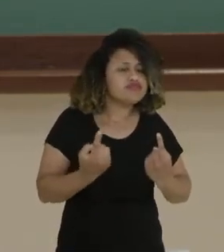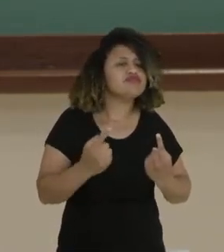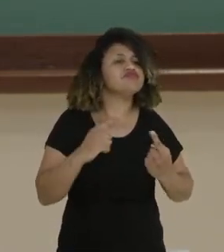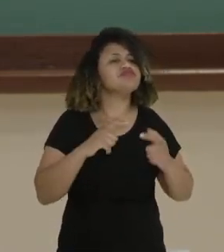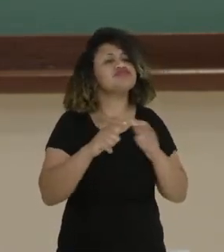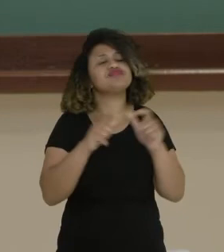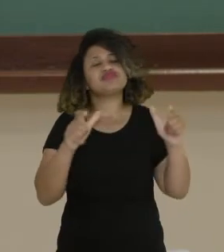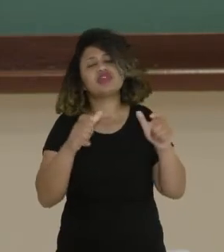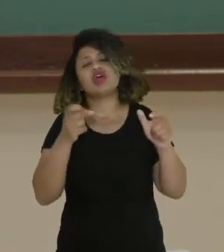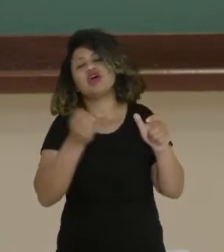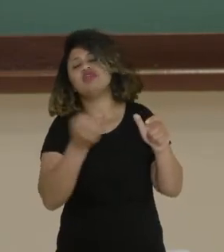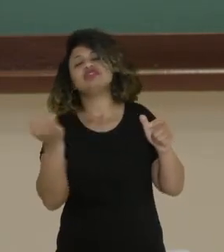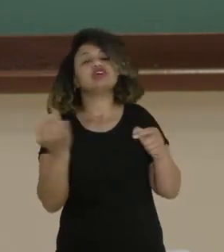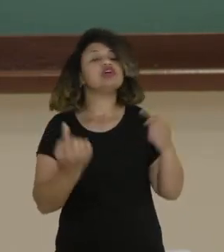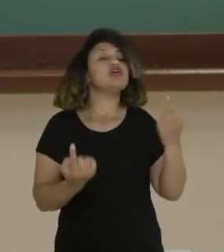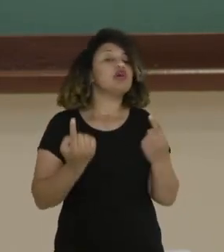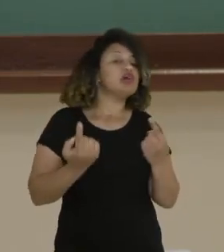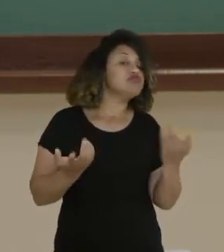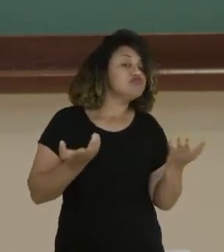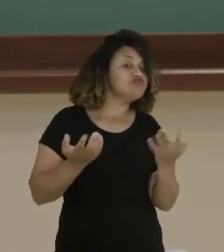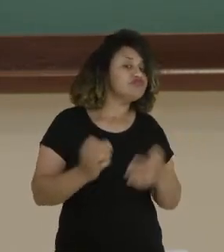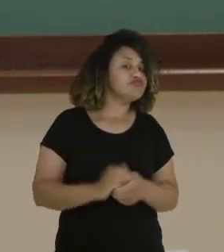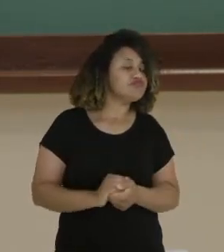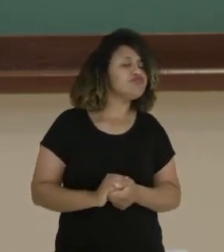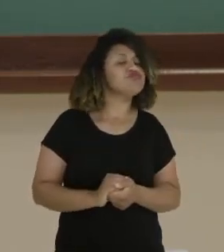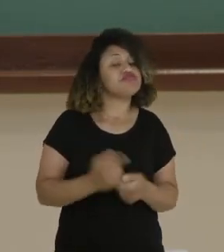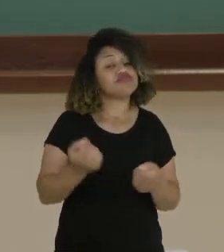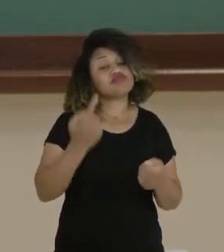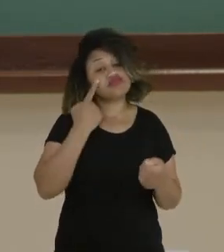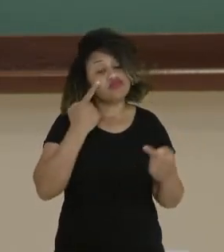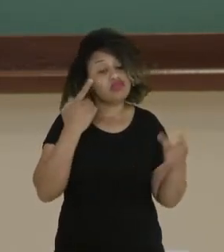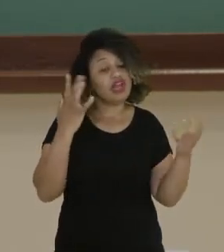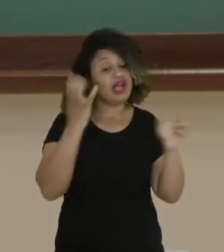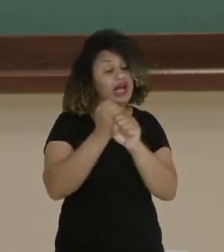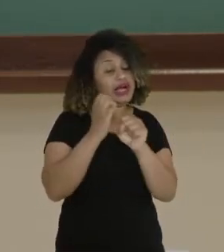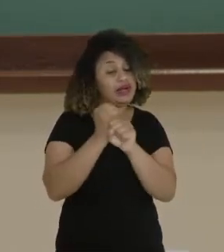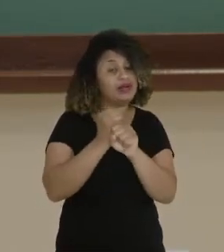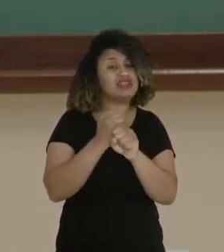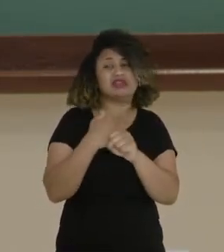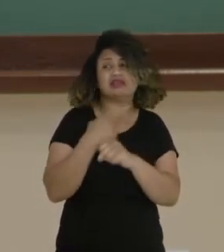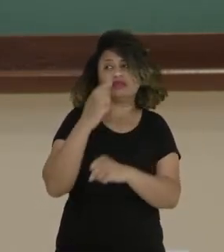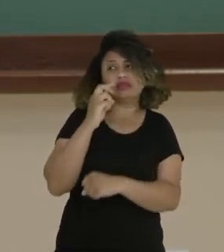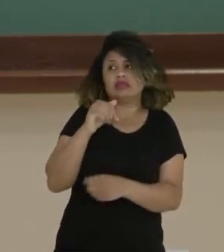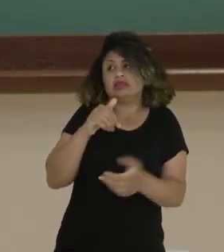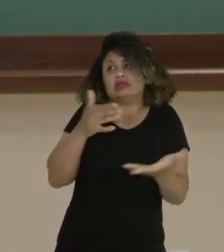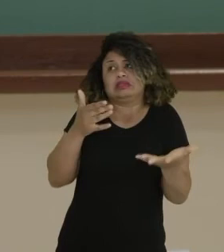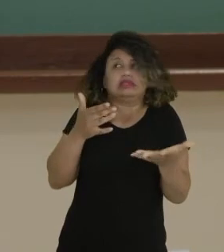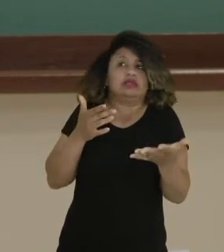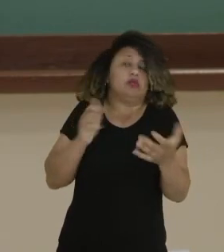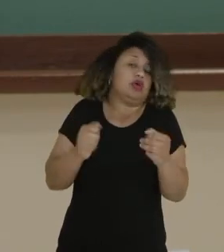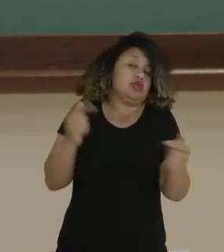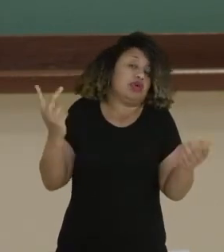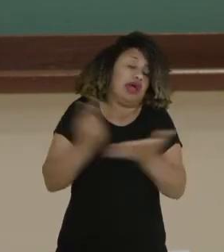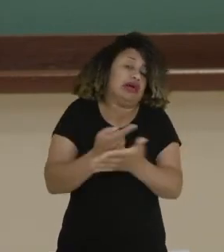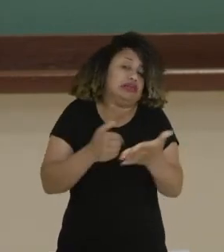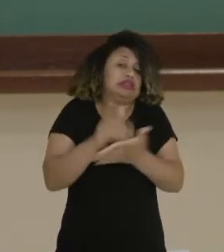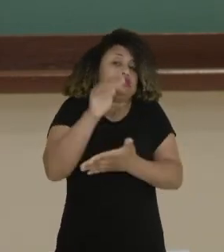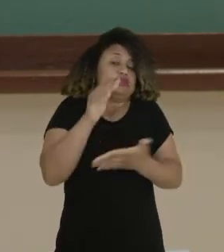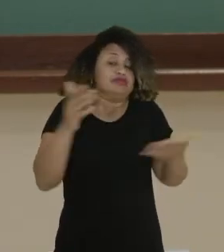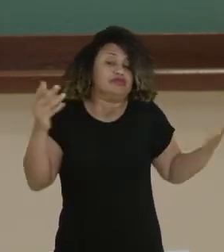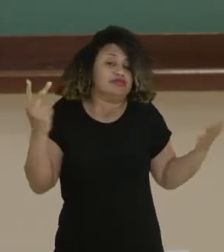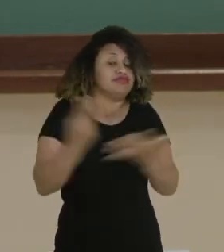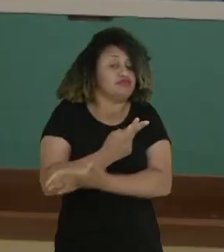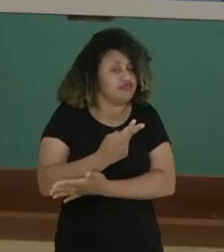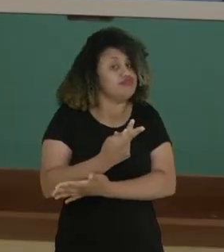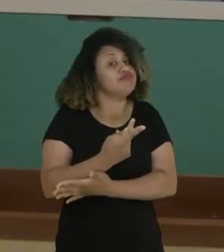quantidade expressa ali. Vou fazer a conta, né? Olhando assim rápido é muito no chute, não tem como determinar. Então, vamos lá para a